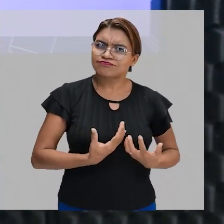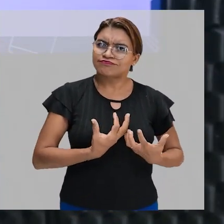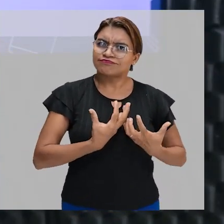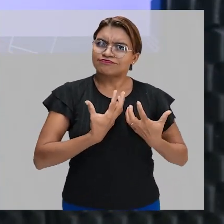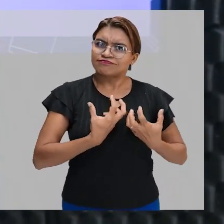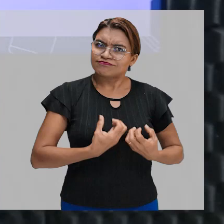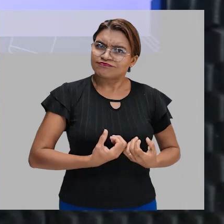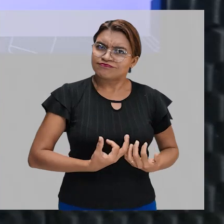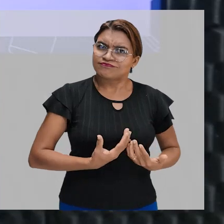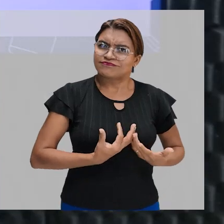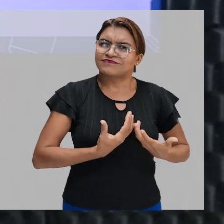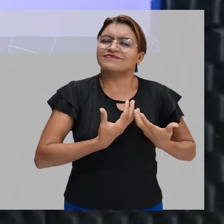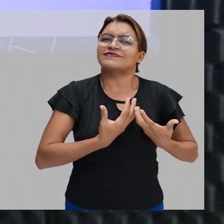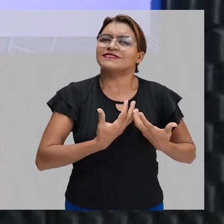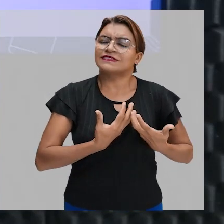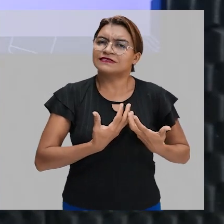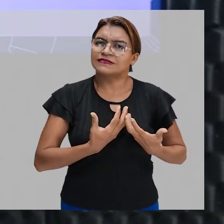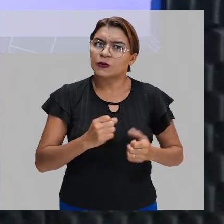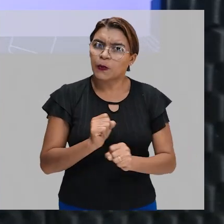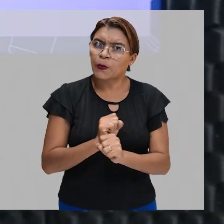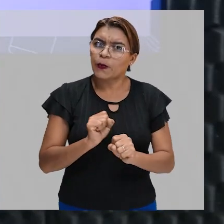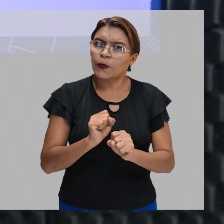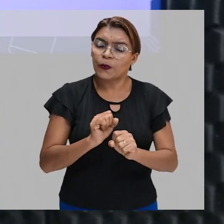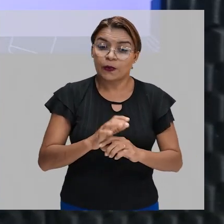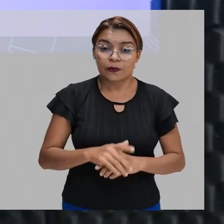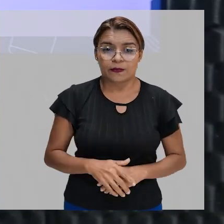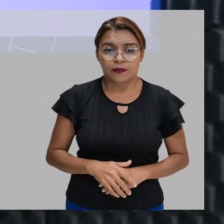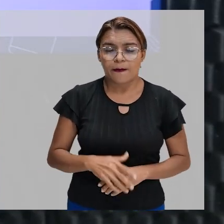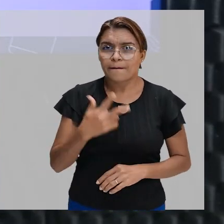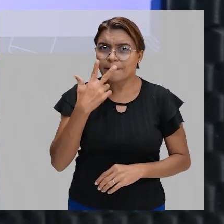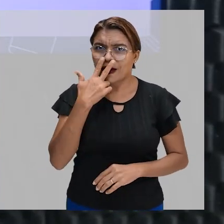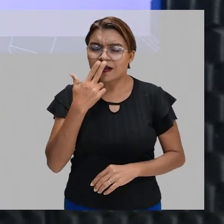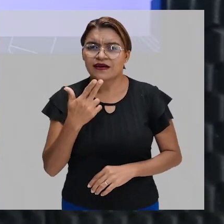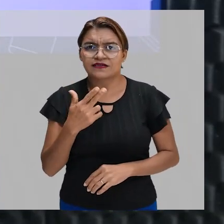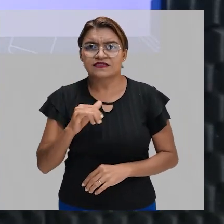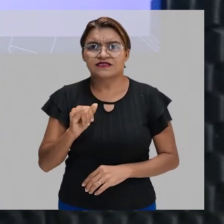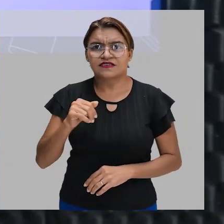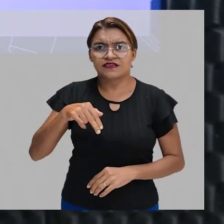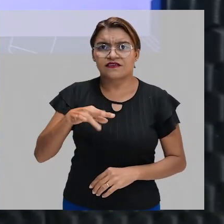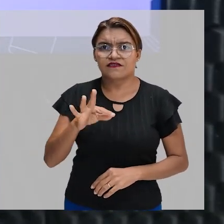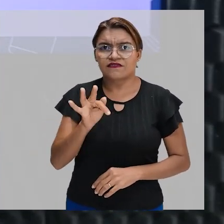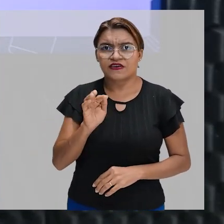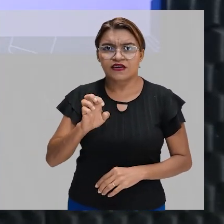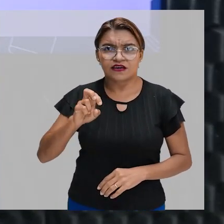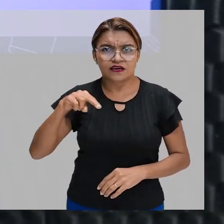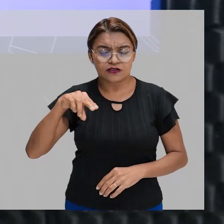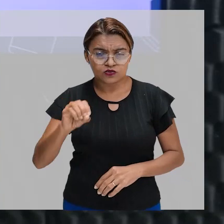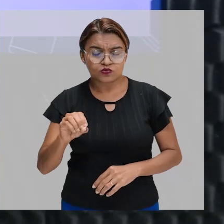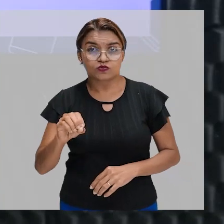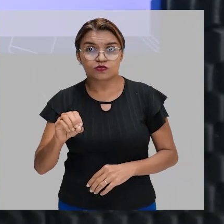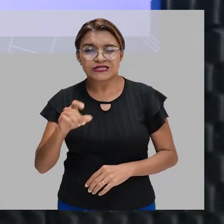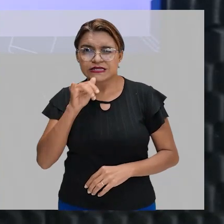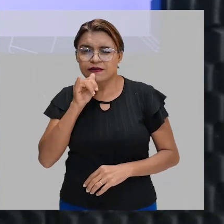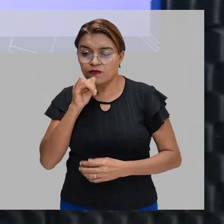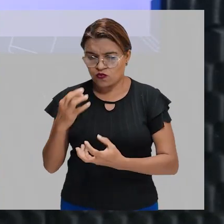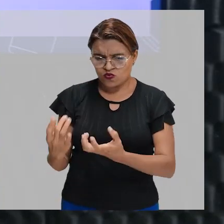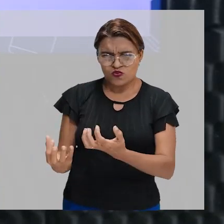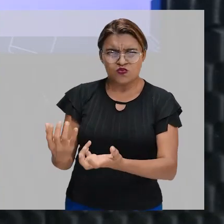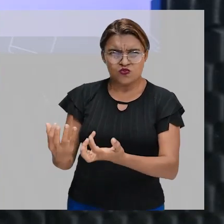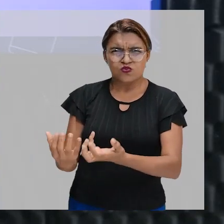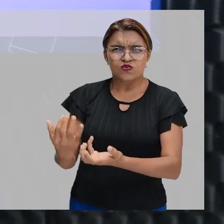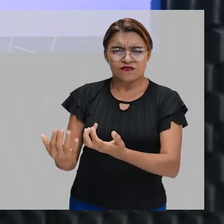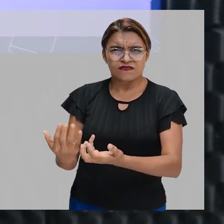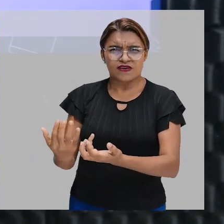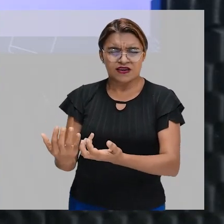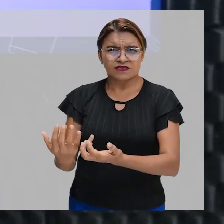queima que arde né e por isso que ele tá chamando de inferno porque as pessoas né Nós temos a ideia de que o inferno como